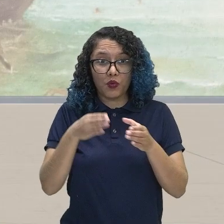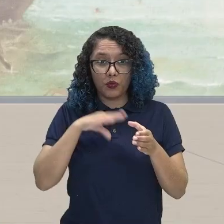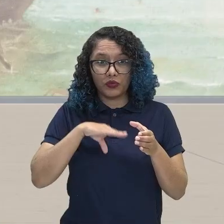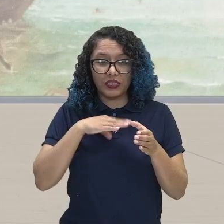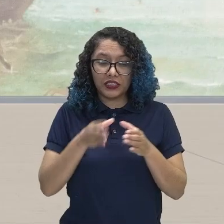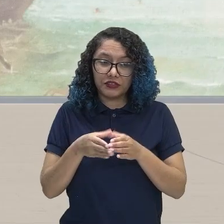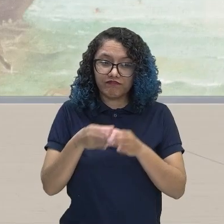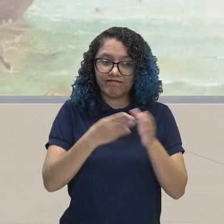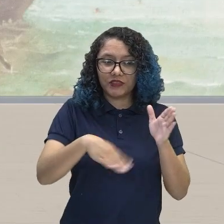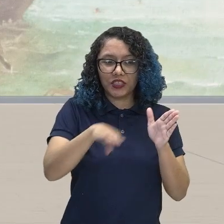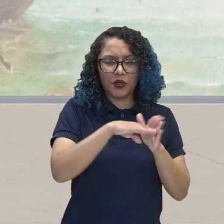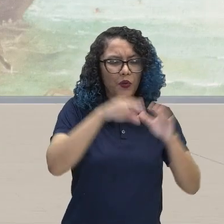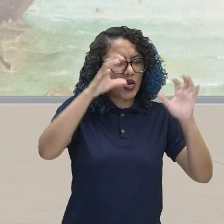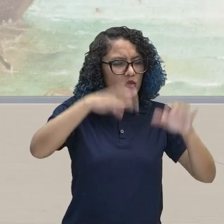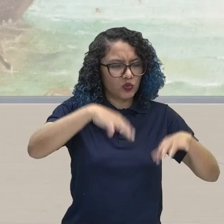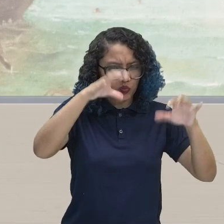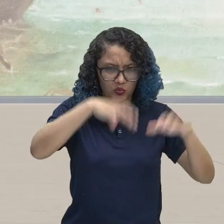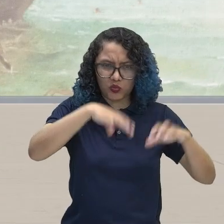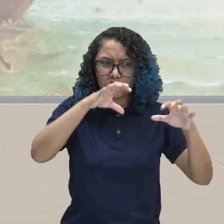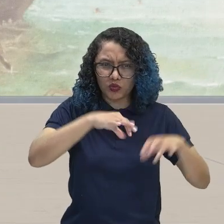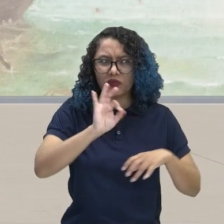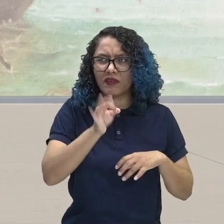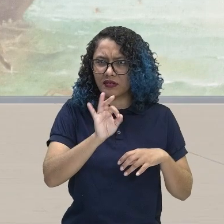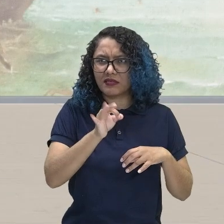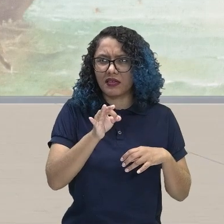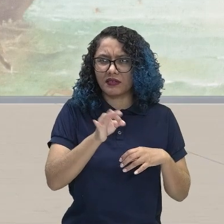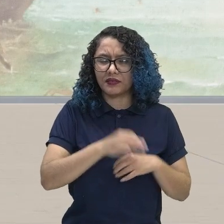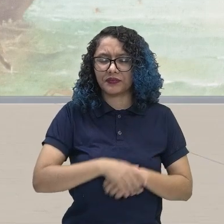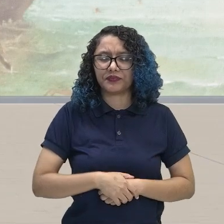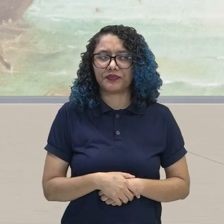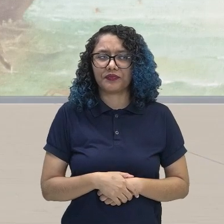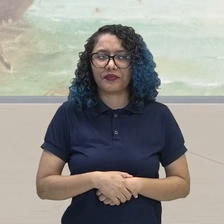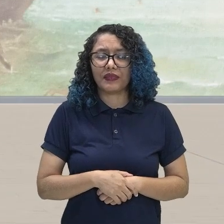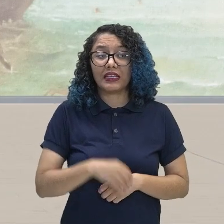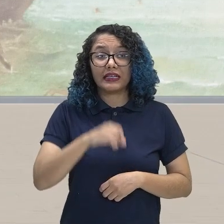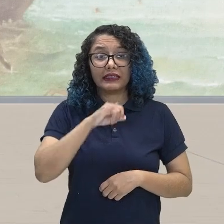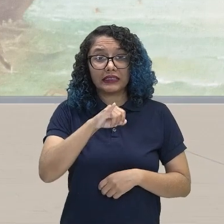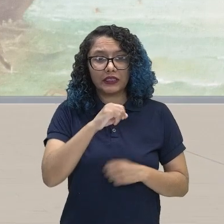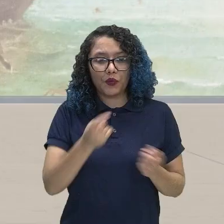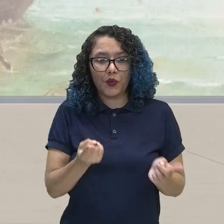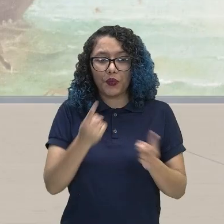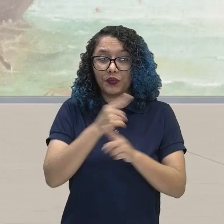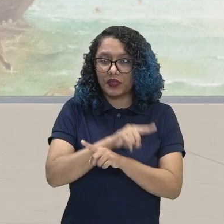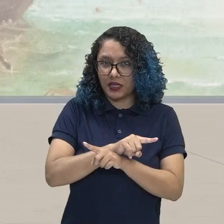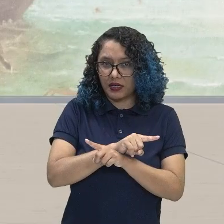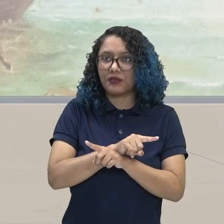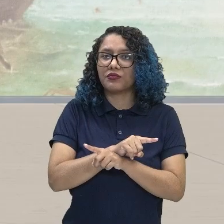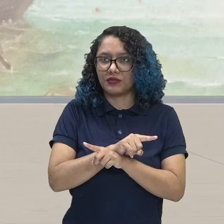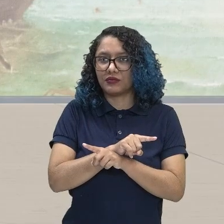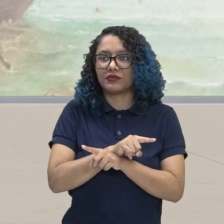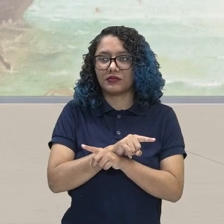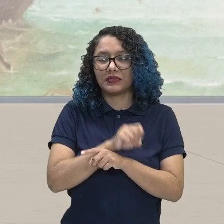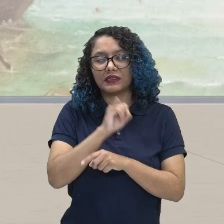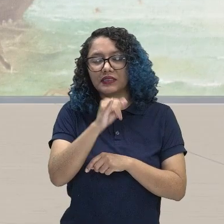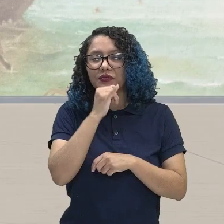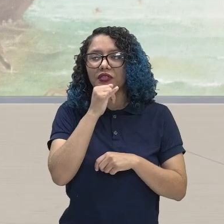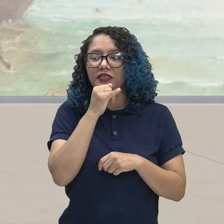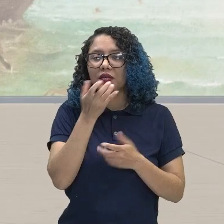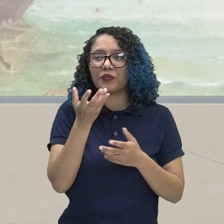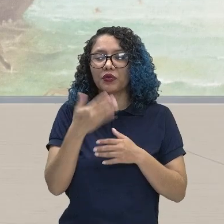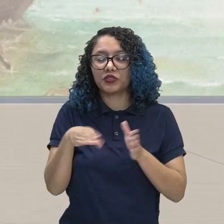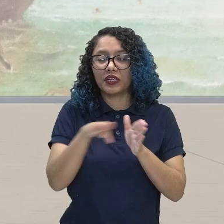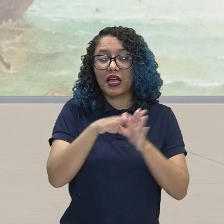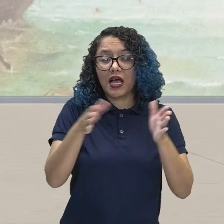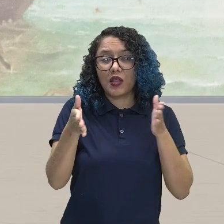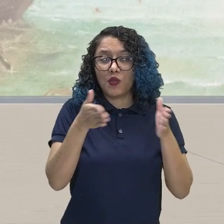como o poeta diz, né? Então, se fosse ao contrário, né, se os portugueses tivessem